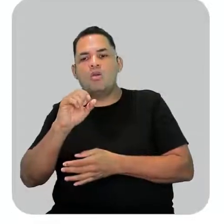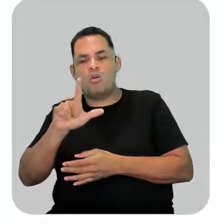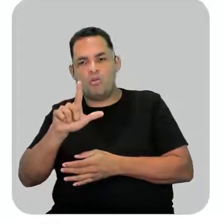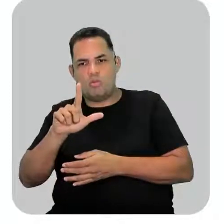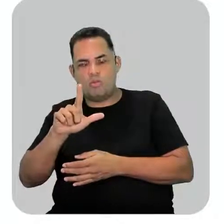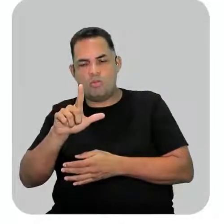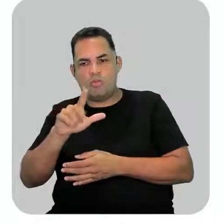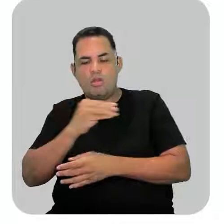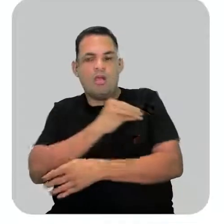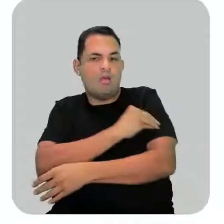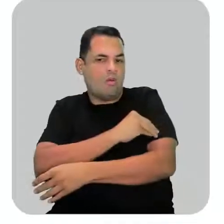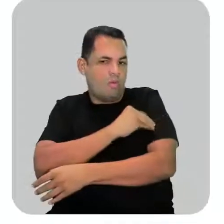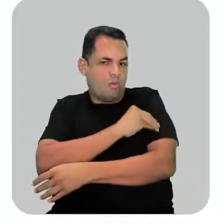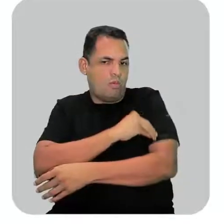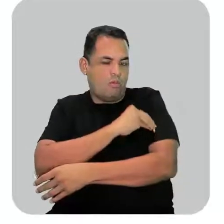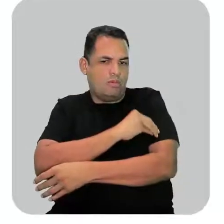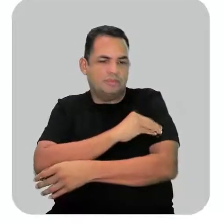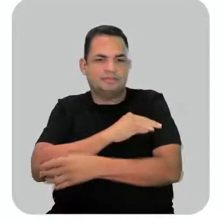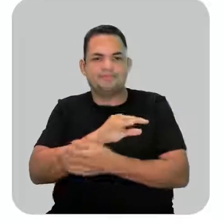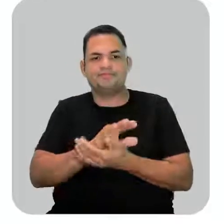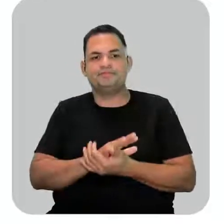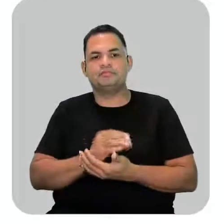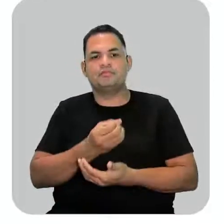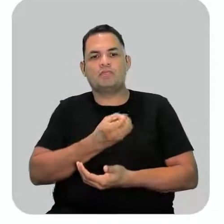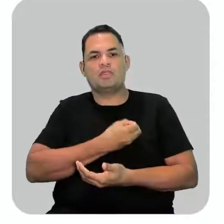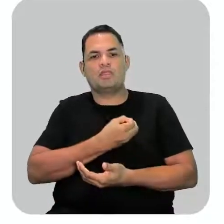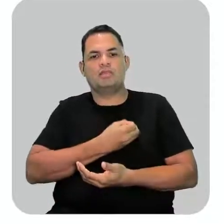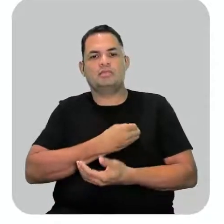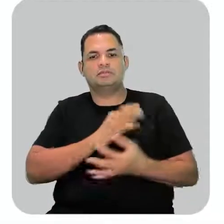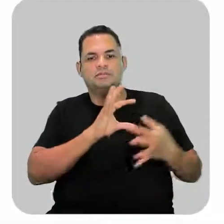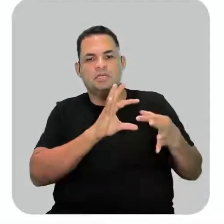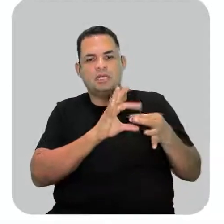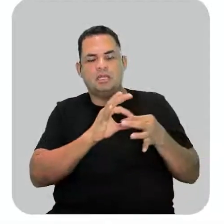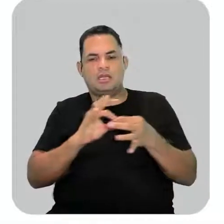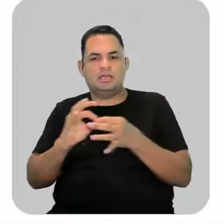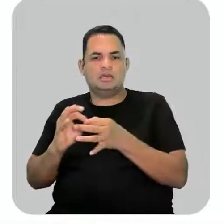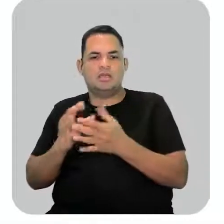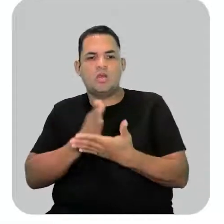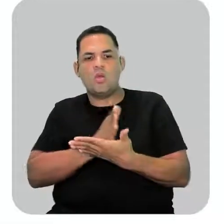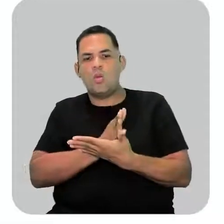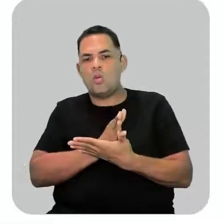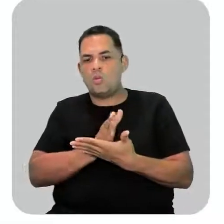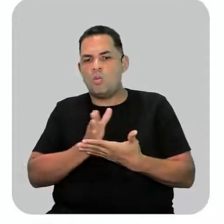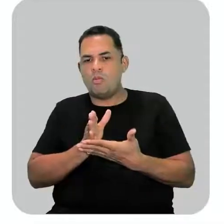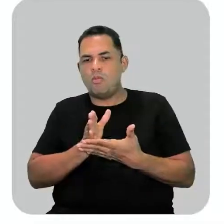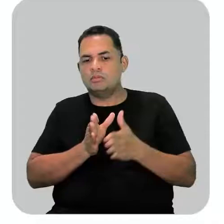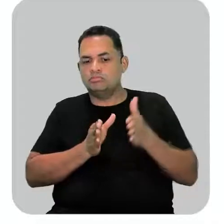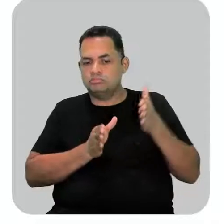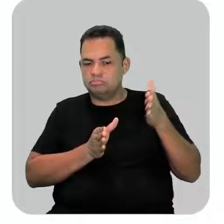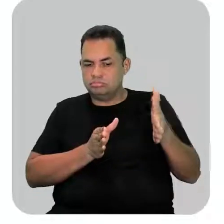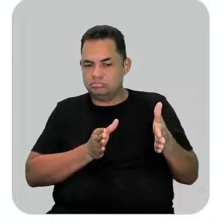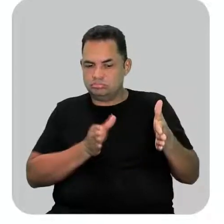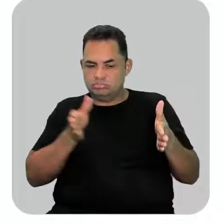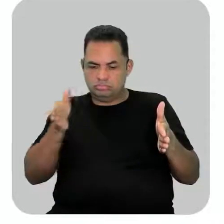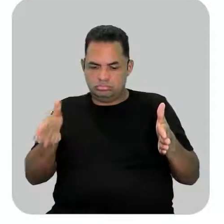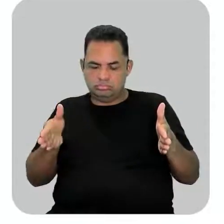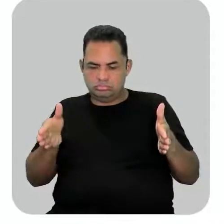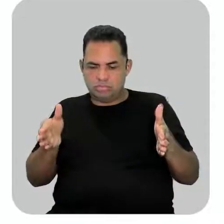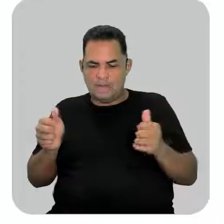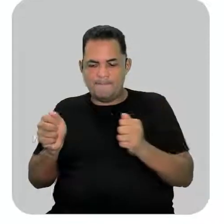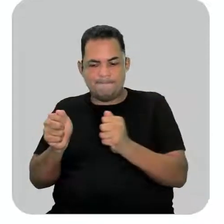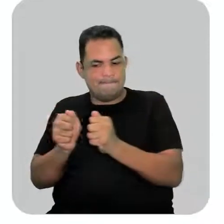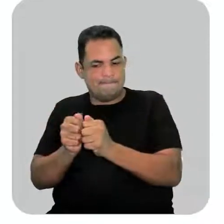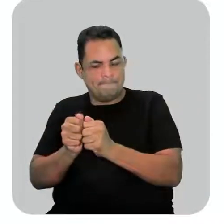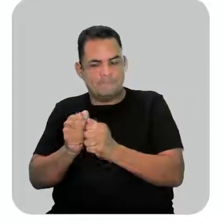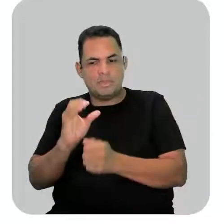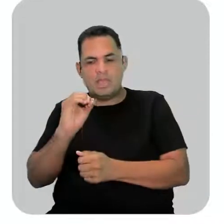é ol. A numeração da cadeia deve começar pela extremidade mais próxima da hidroxila. Então, a hidroxila ela é